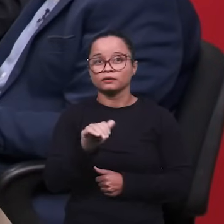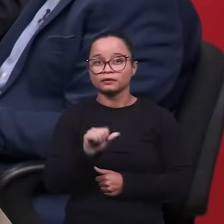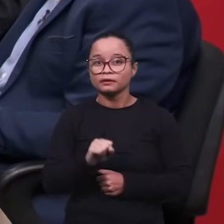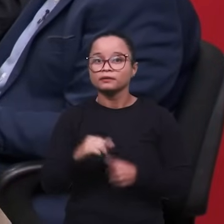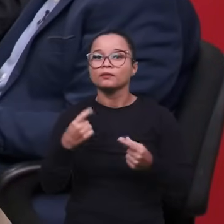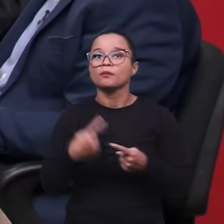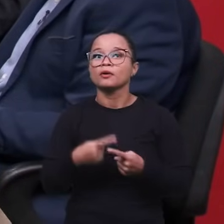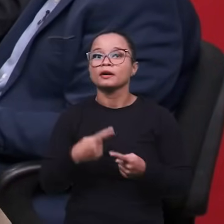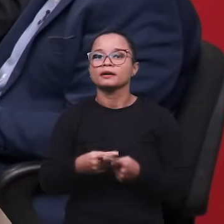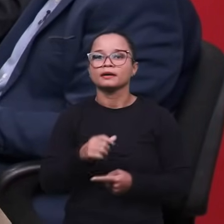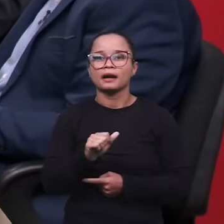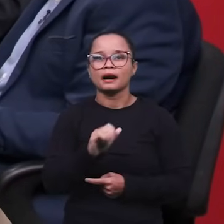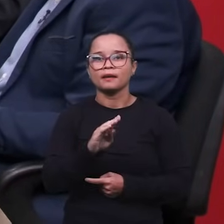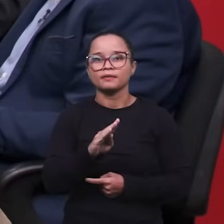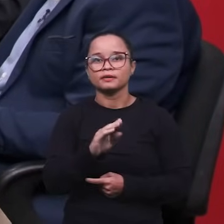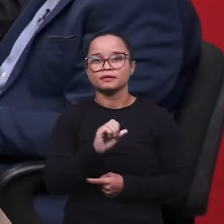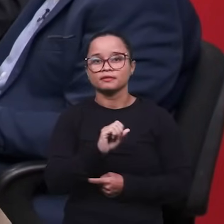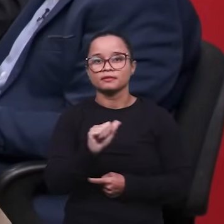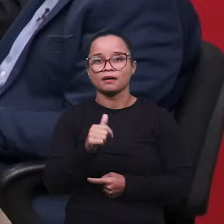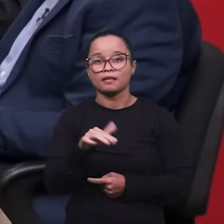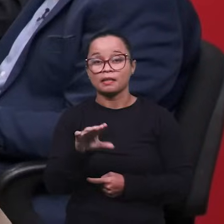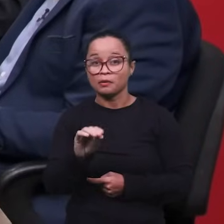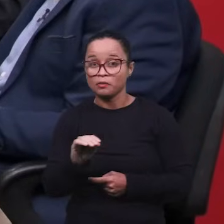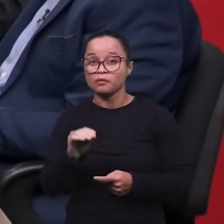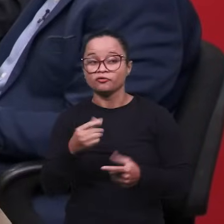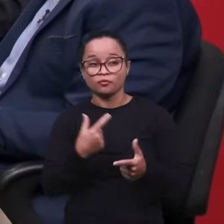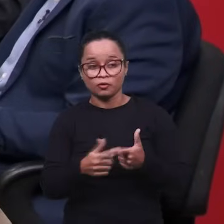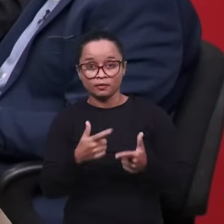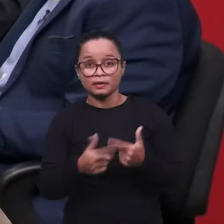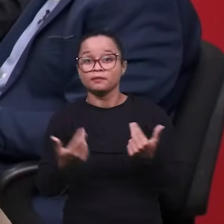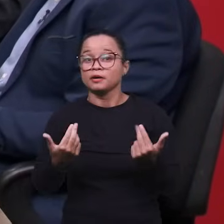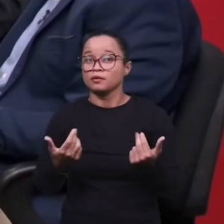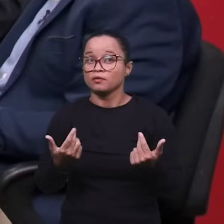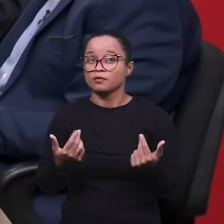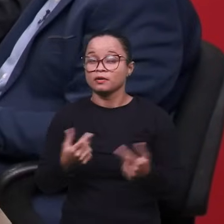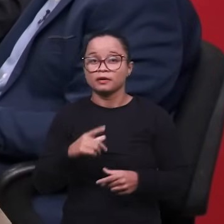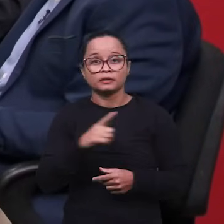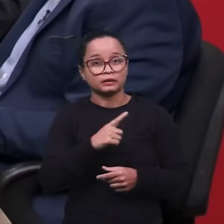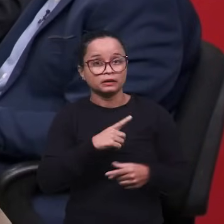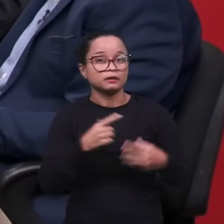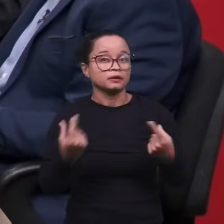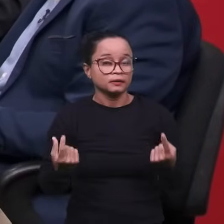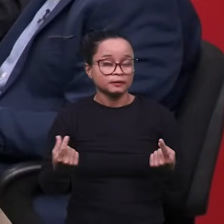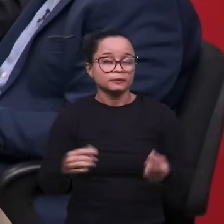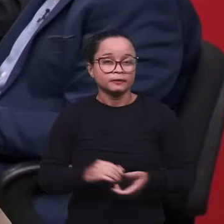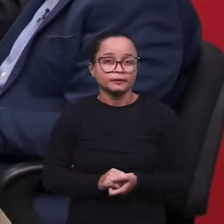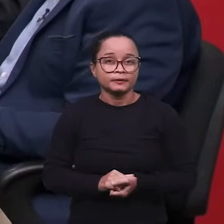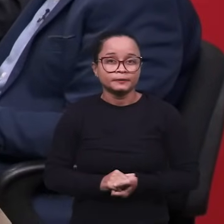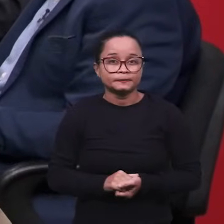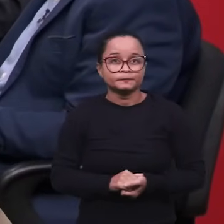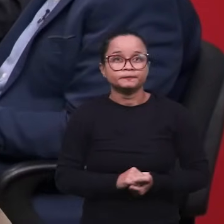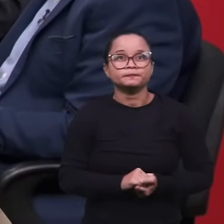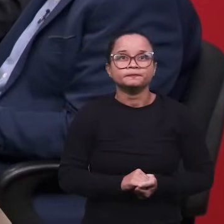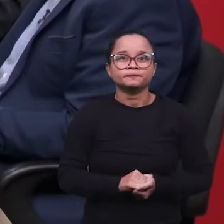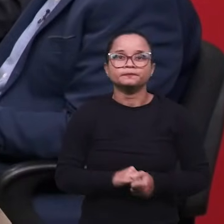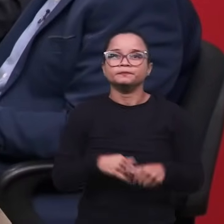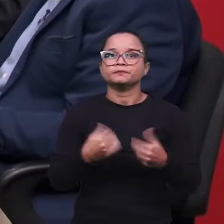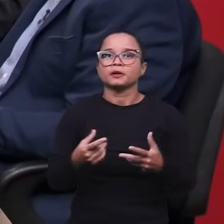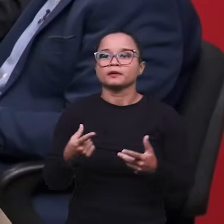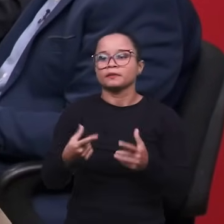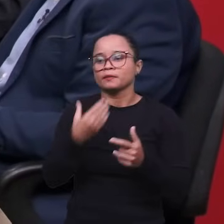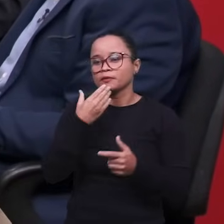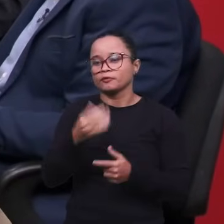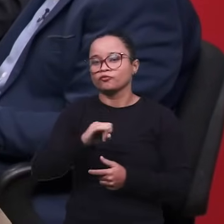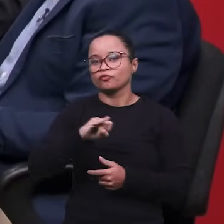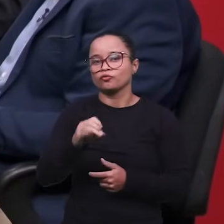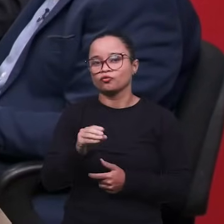Exatamente. Porque Absalão tinha o mesmo problema. Quando há um episódio muito marcante, quando ele pede para Joabe falar com